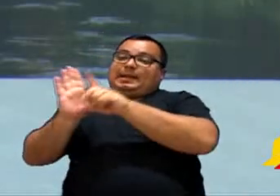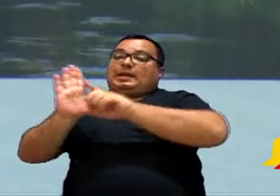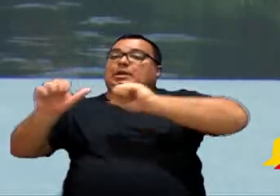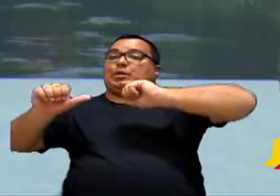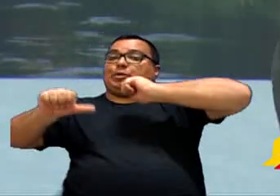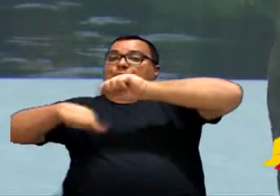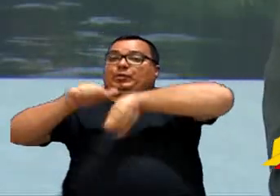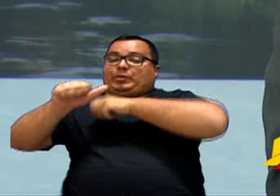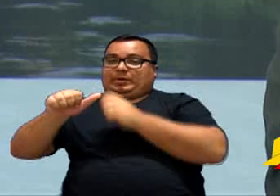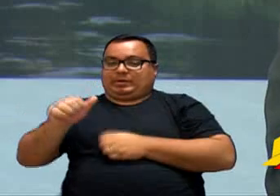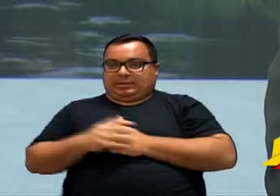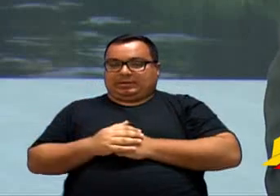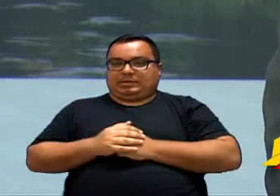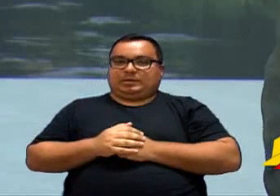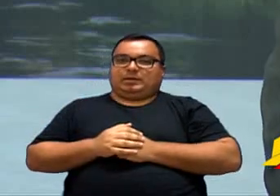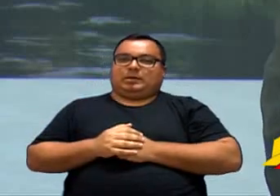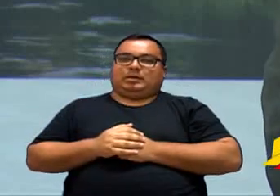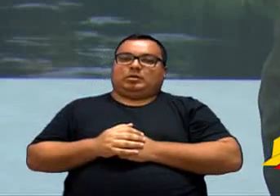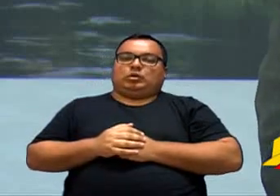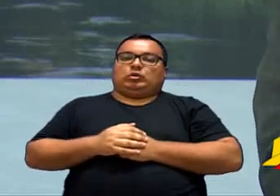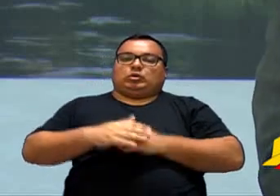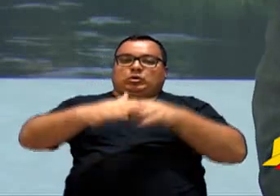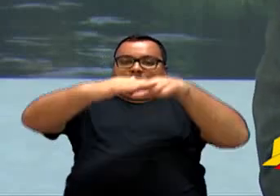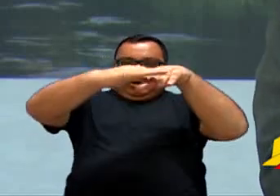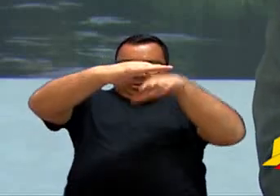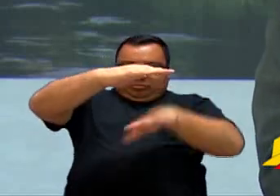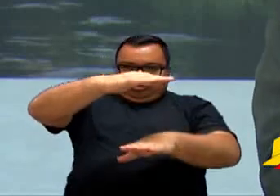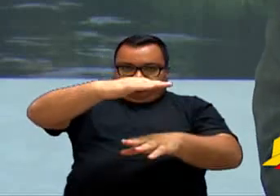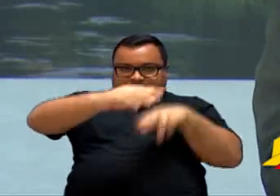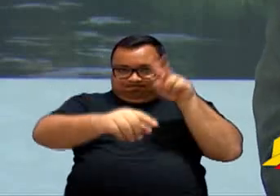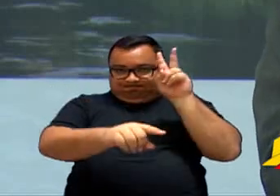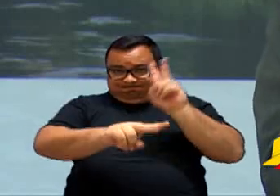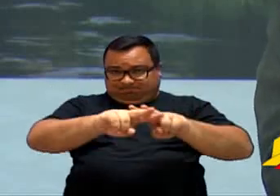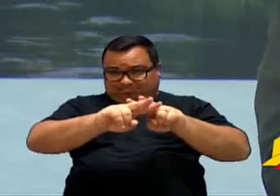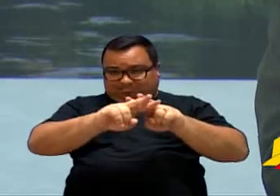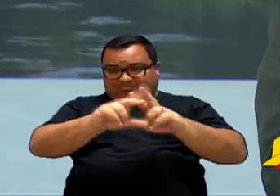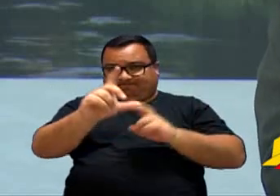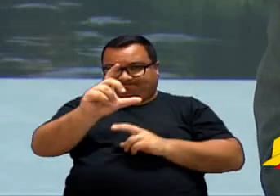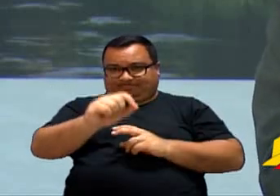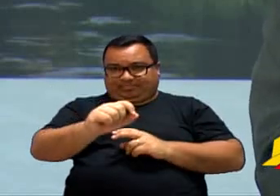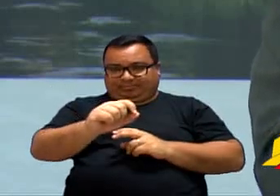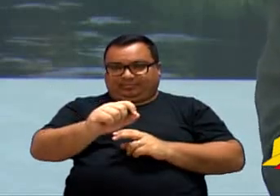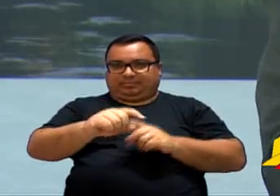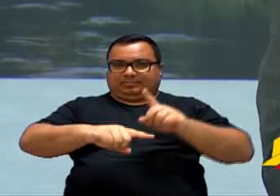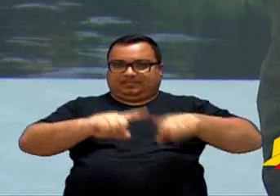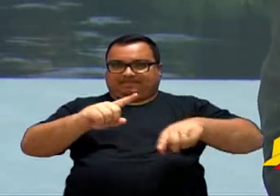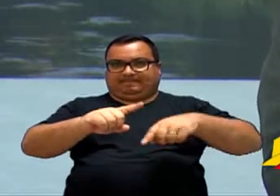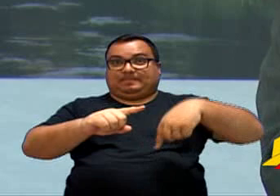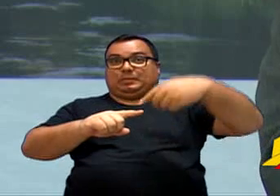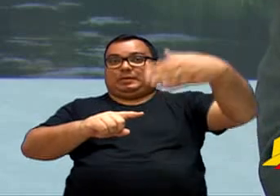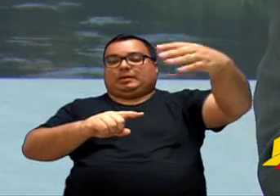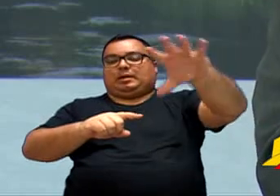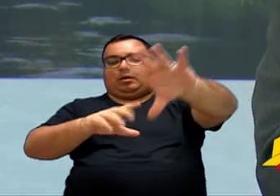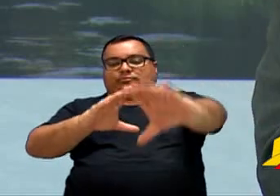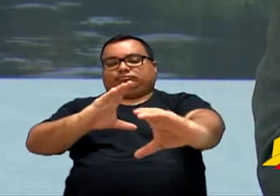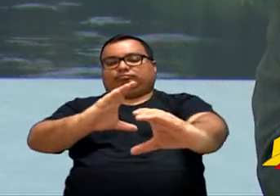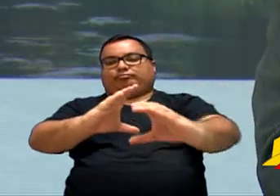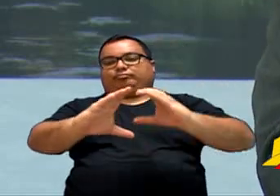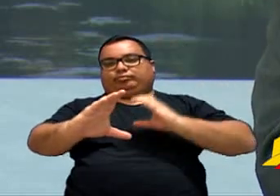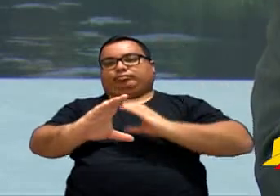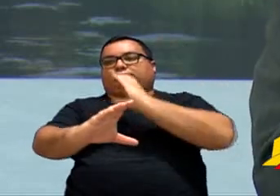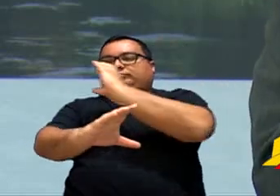Está saindo do fundo blindado, que é o fundo de reserva previdenciário, e indo para o